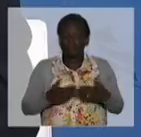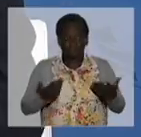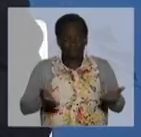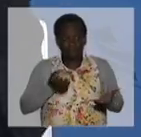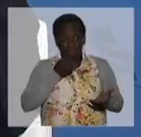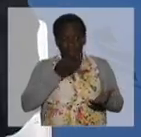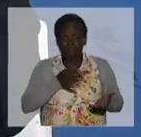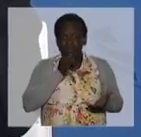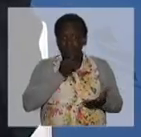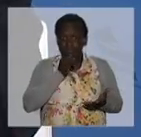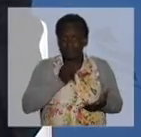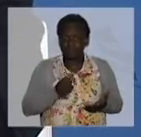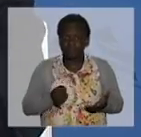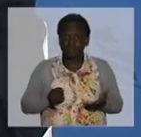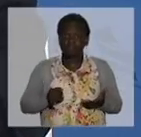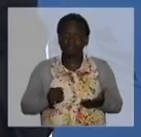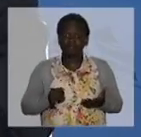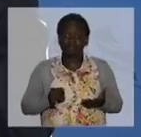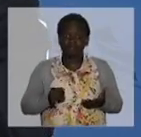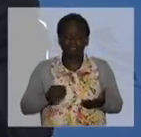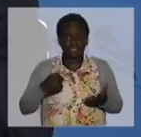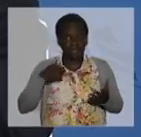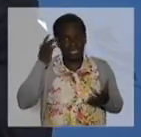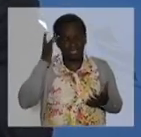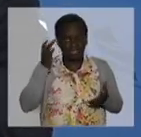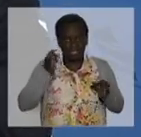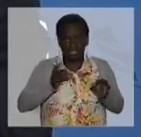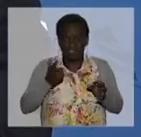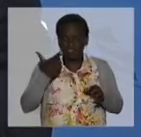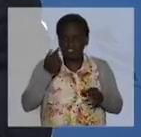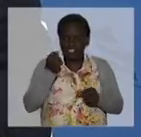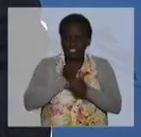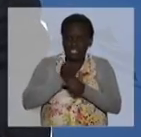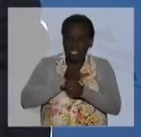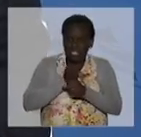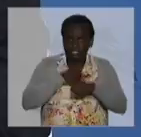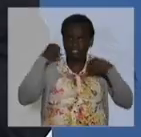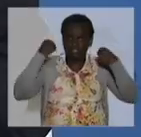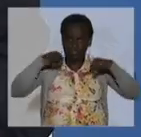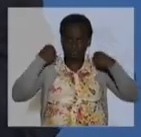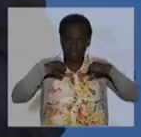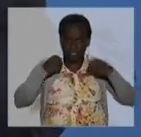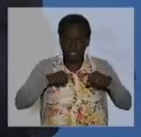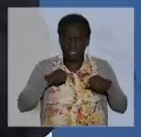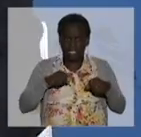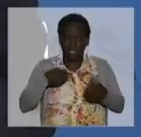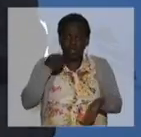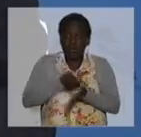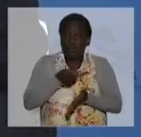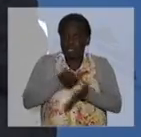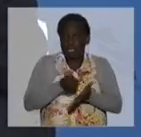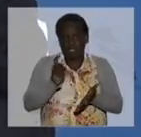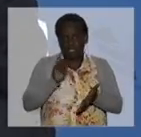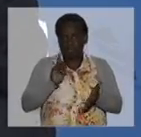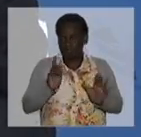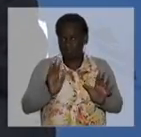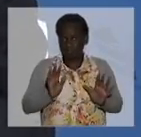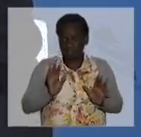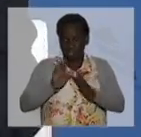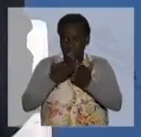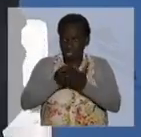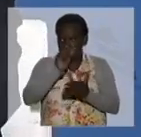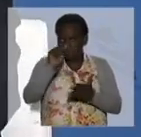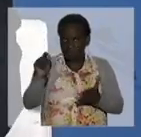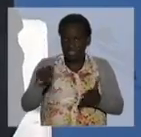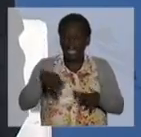bom, por exemplo, se não me engano, foram 20 anos que a educação física passou a não ser obrigatória. nas